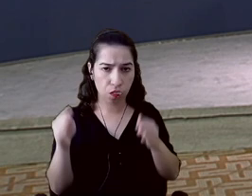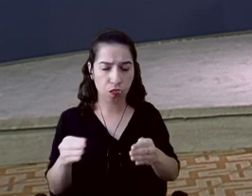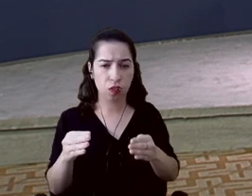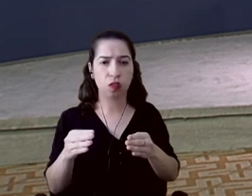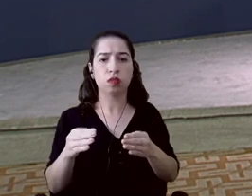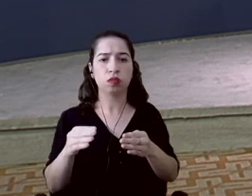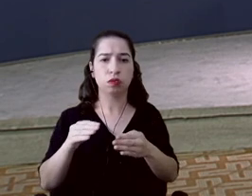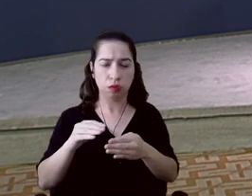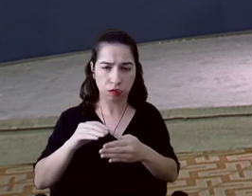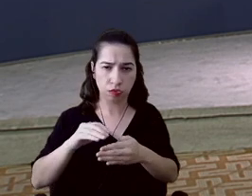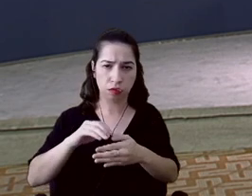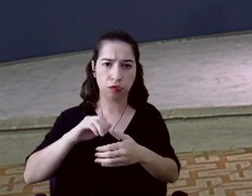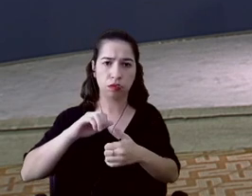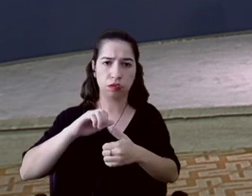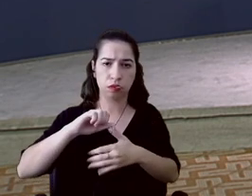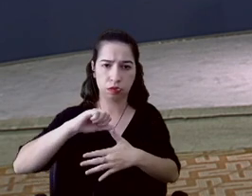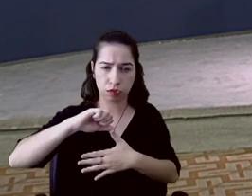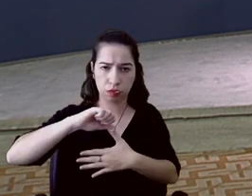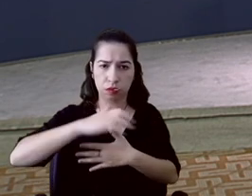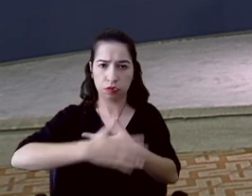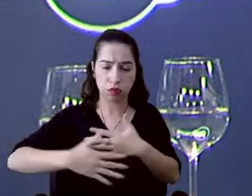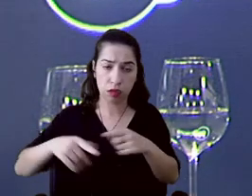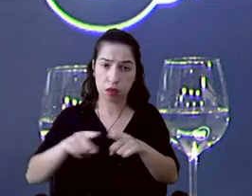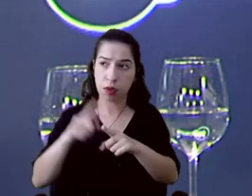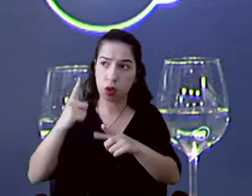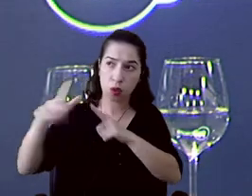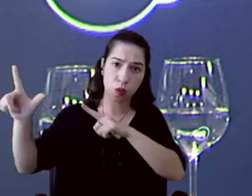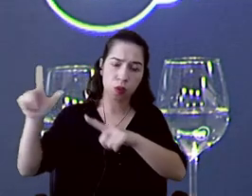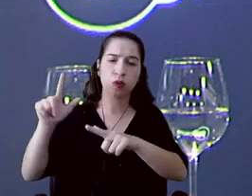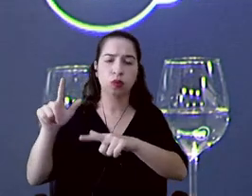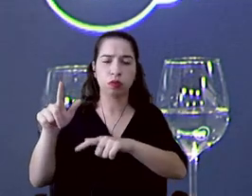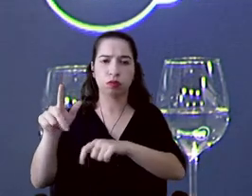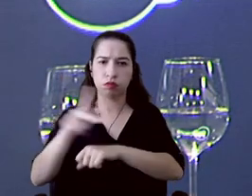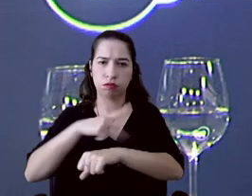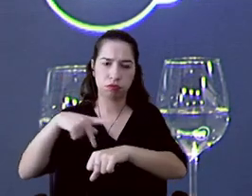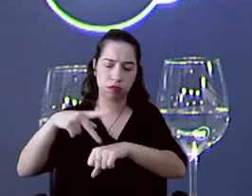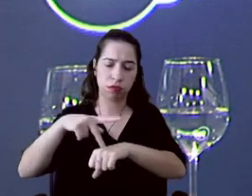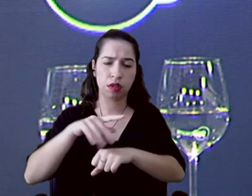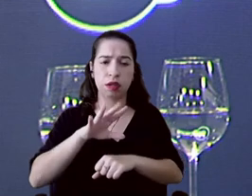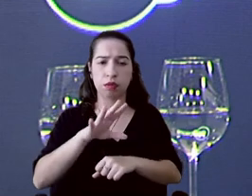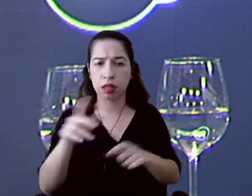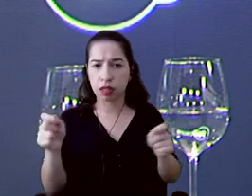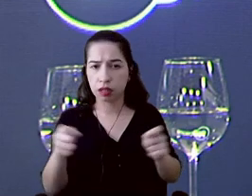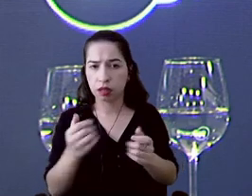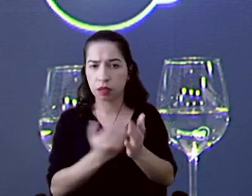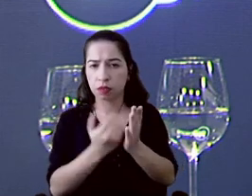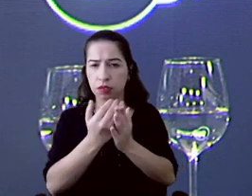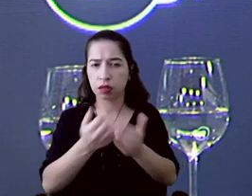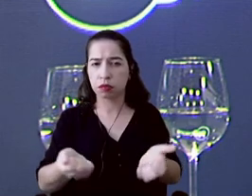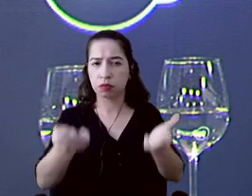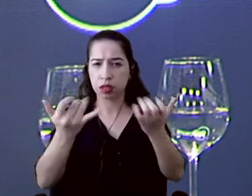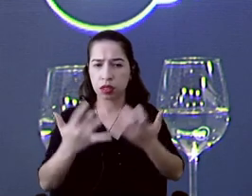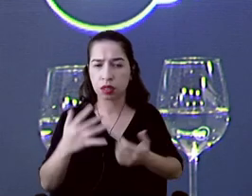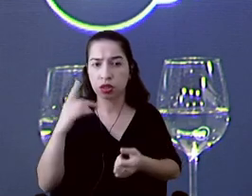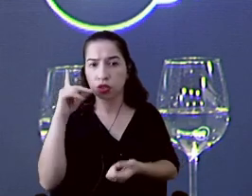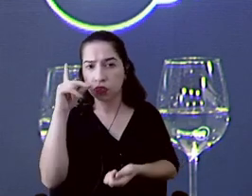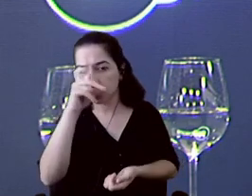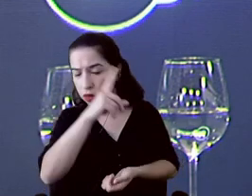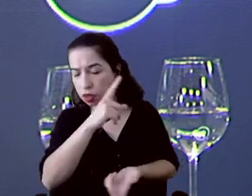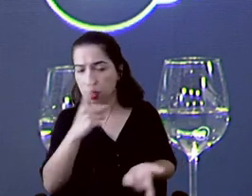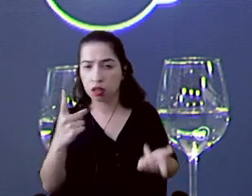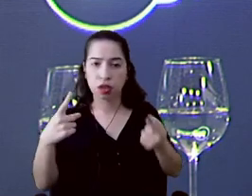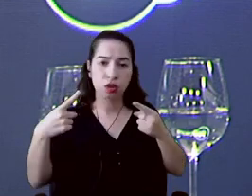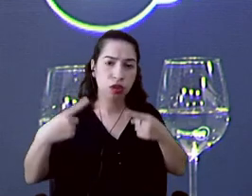Latina e agora indo para outros países x latam mas se eu pudesse falar um pouco a dificuldade os desafios que que